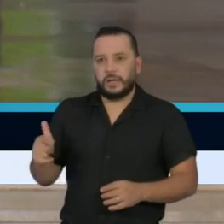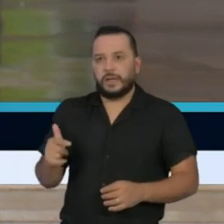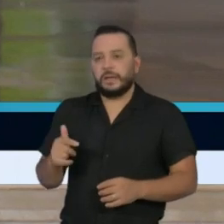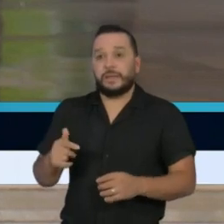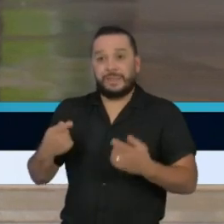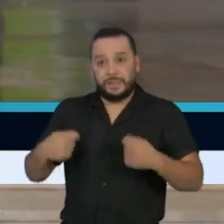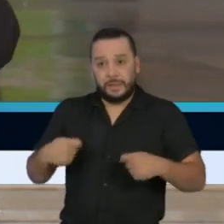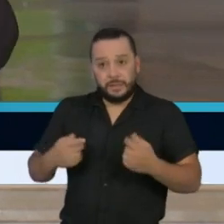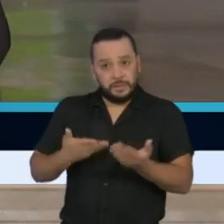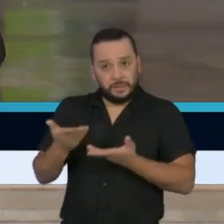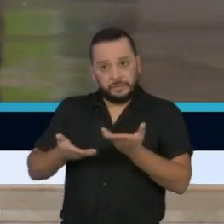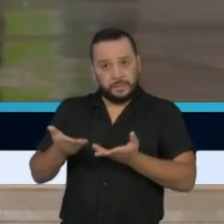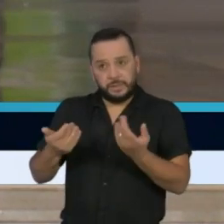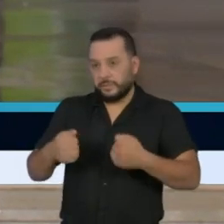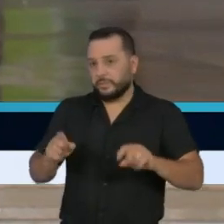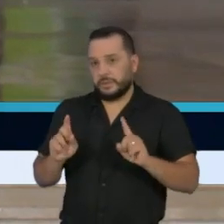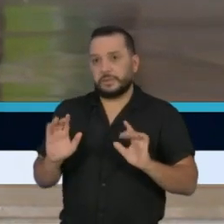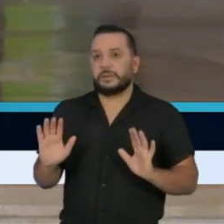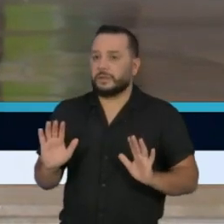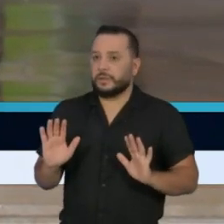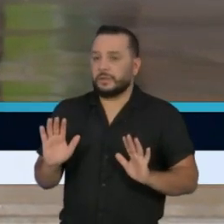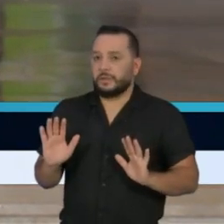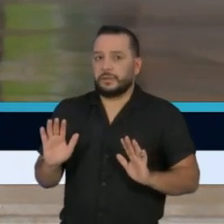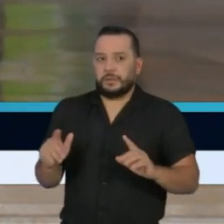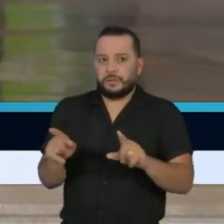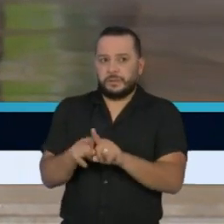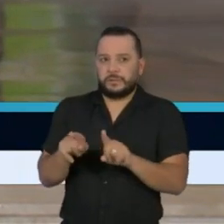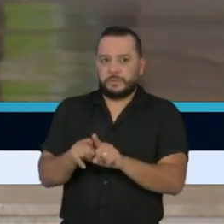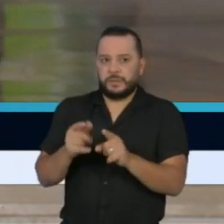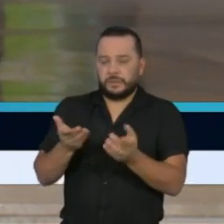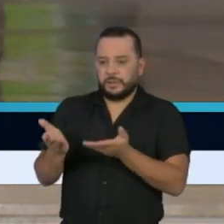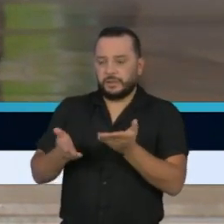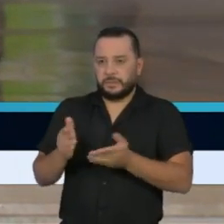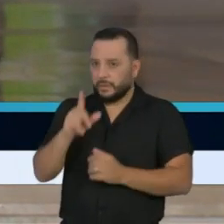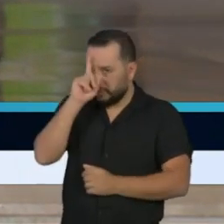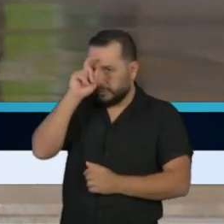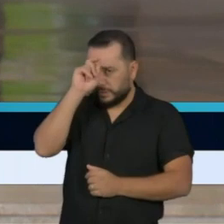tratamento, muito menos de tratamento hospitalar.